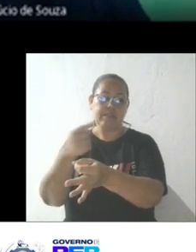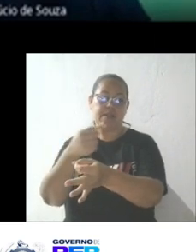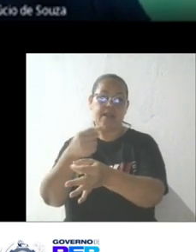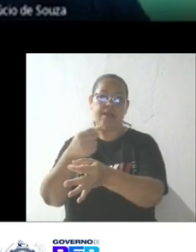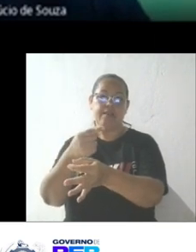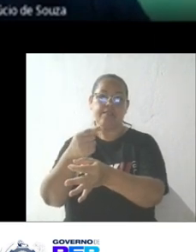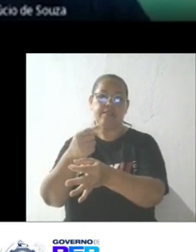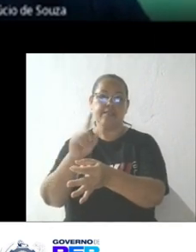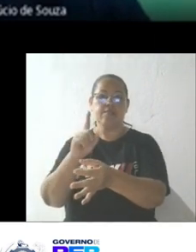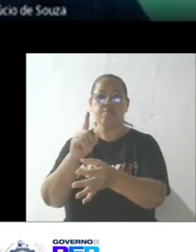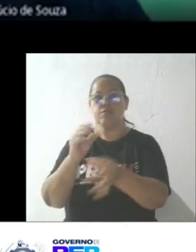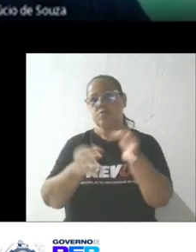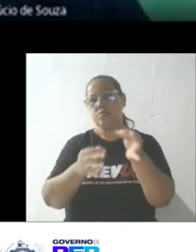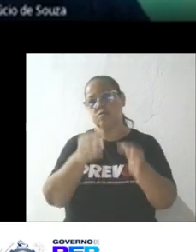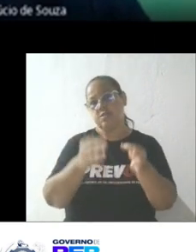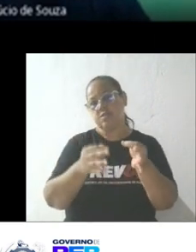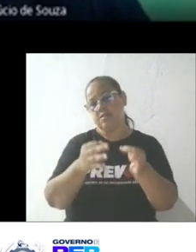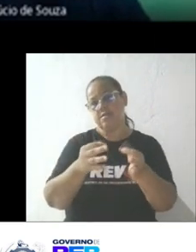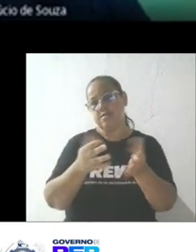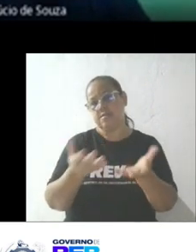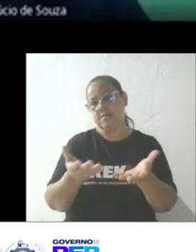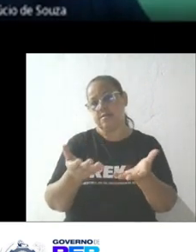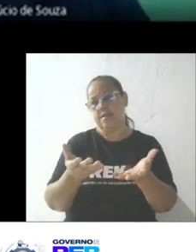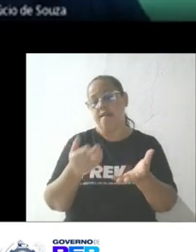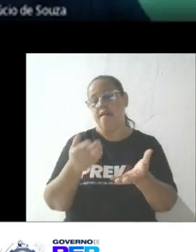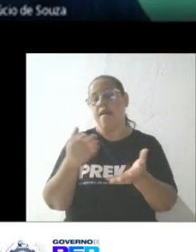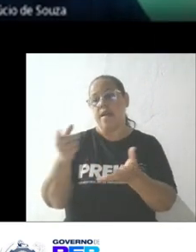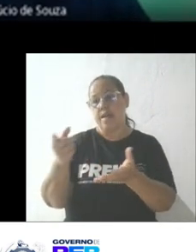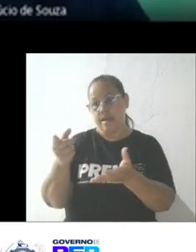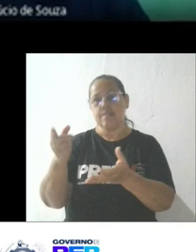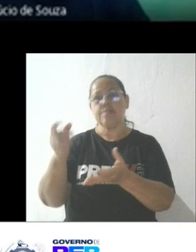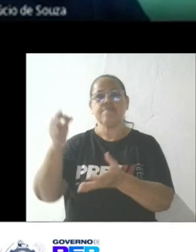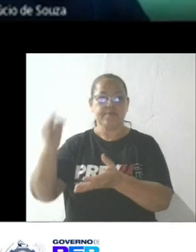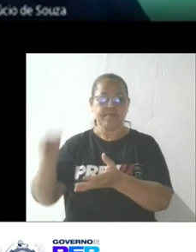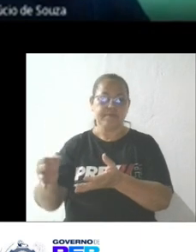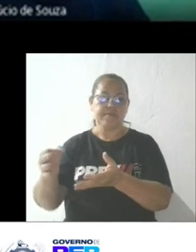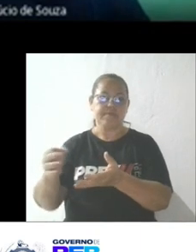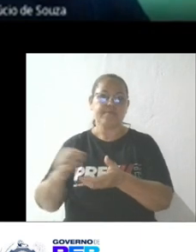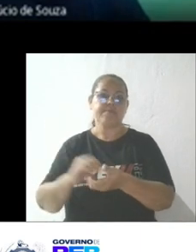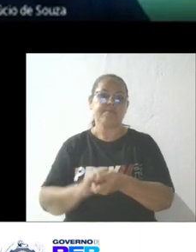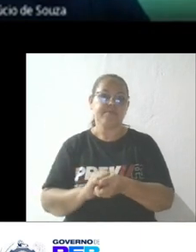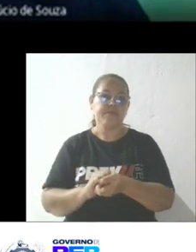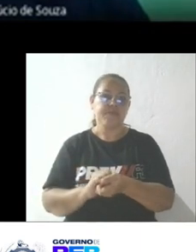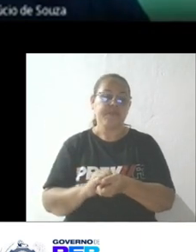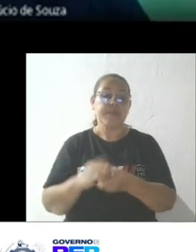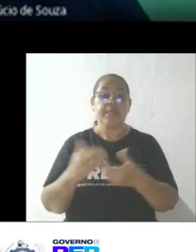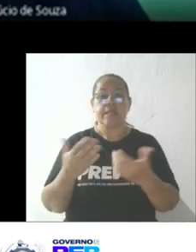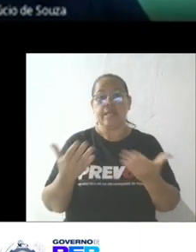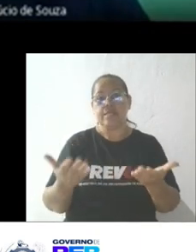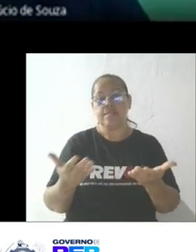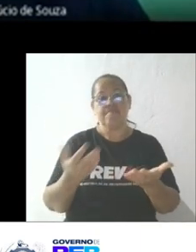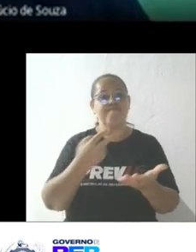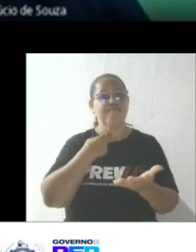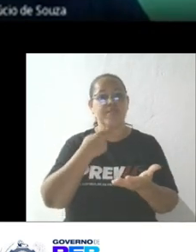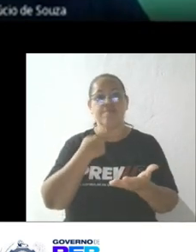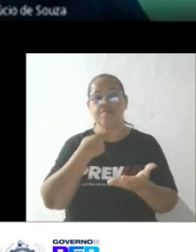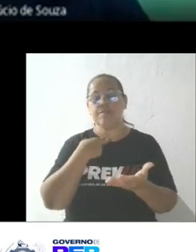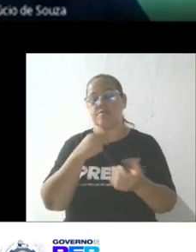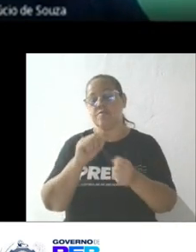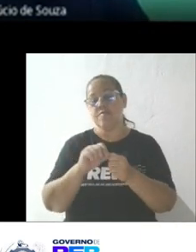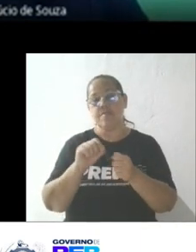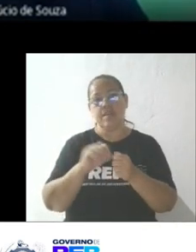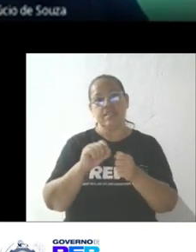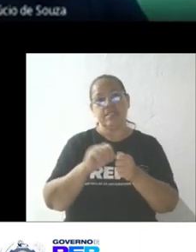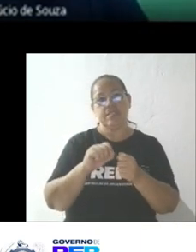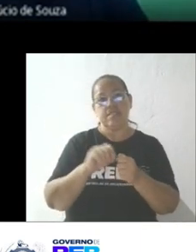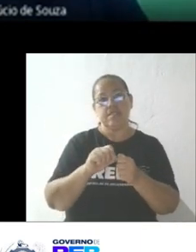e que ela é que era justa e assim não podemos fazer com que o que é justo